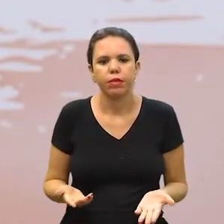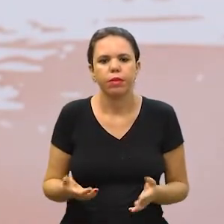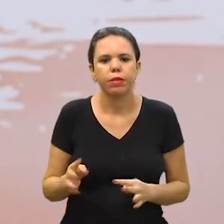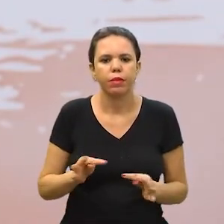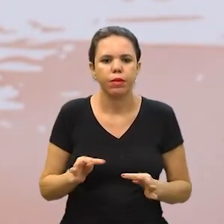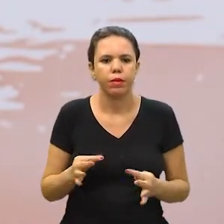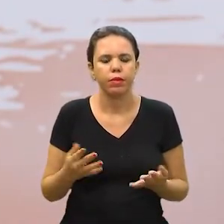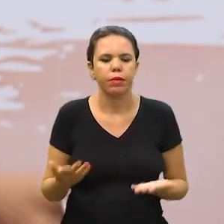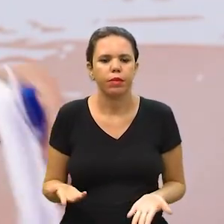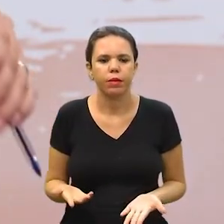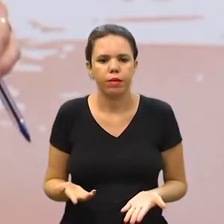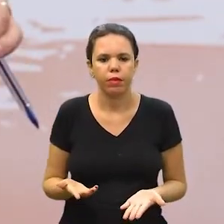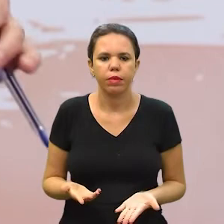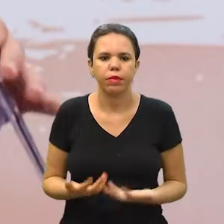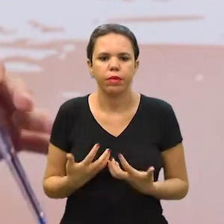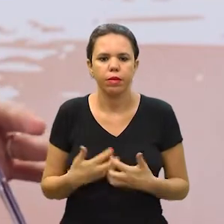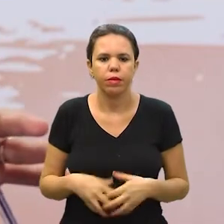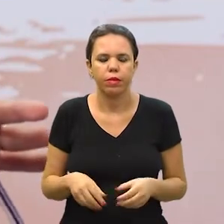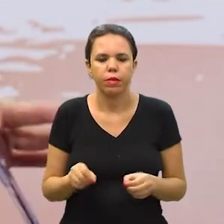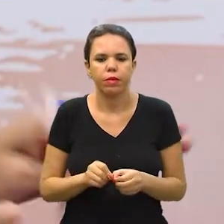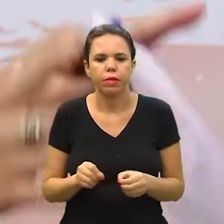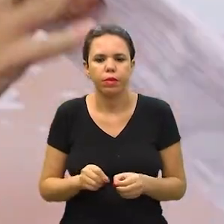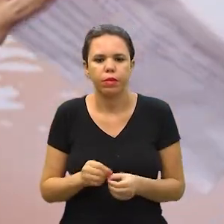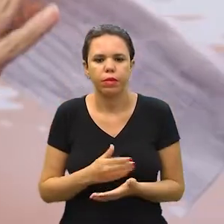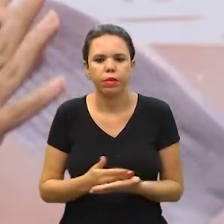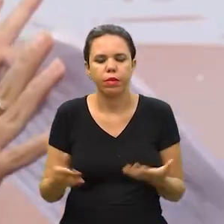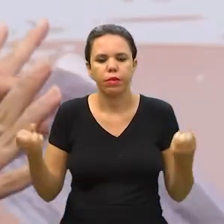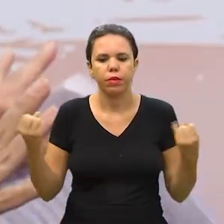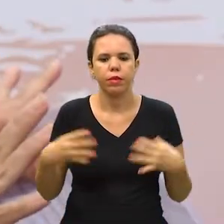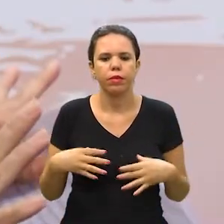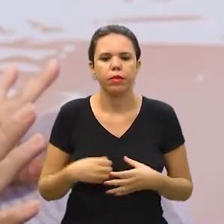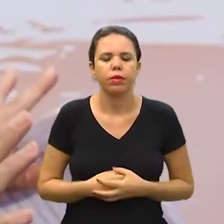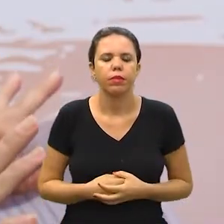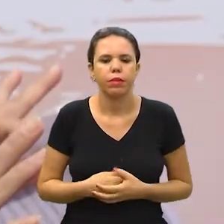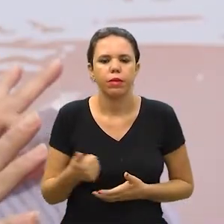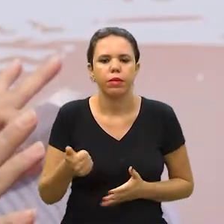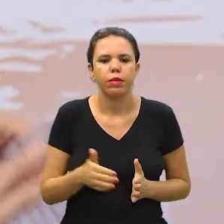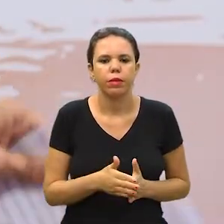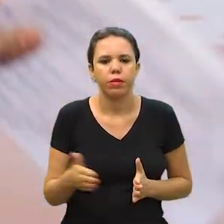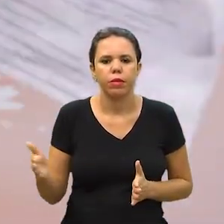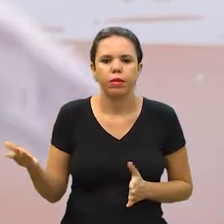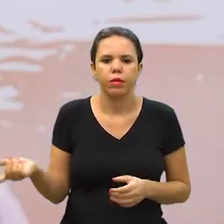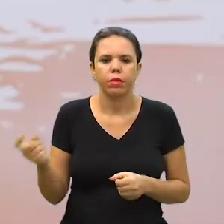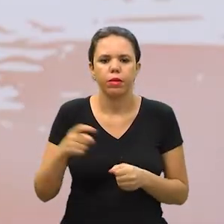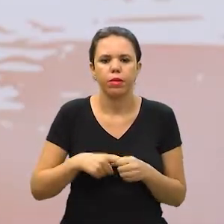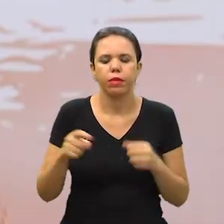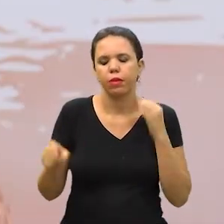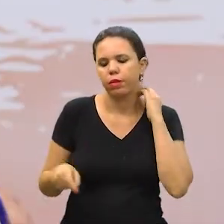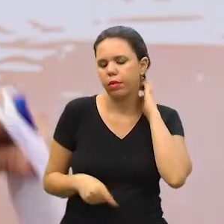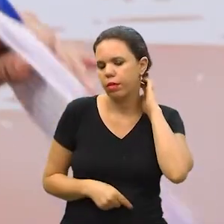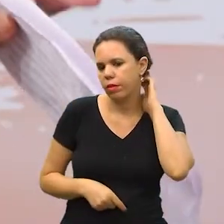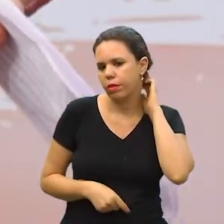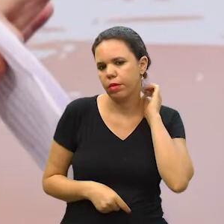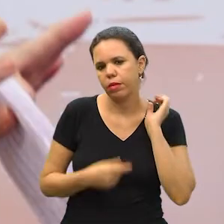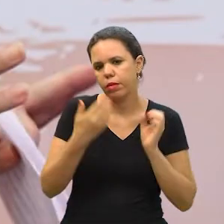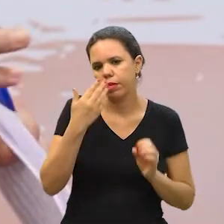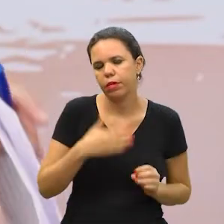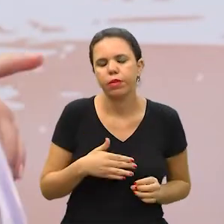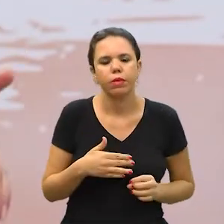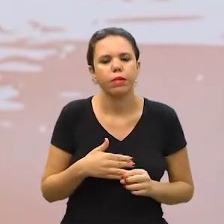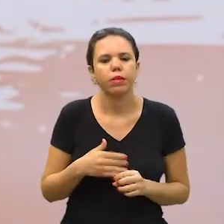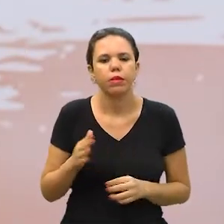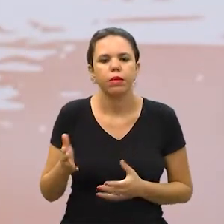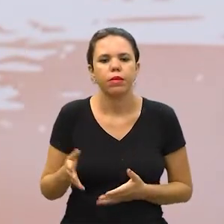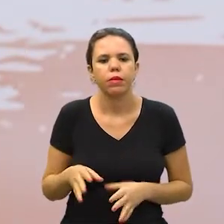esse transtorno. Como que funciona, Priscila? Você começou a explicar lá no primeiro bloco, vamos voltar aqui? A criança